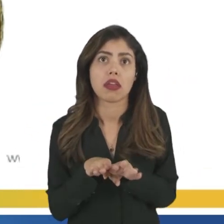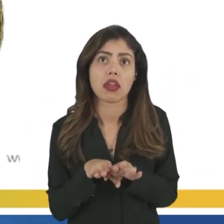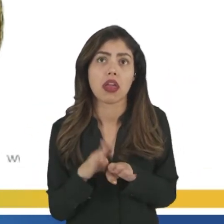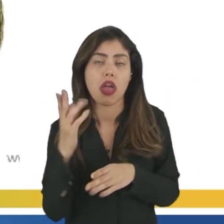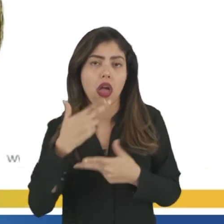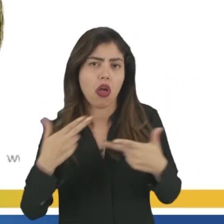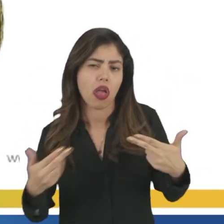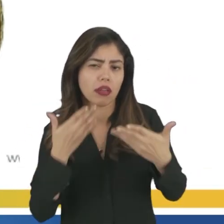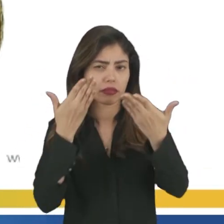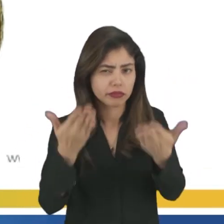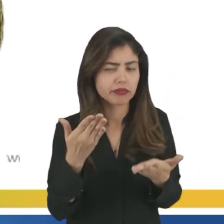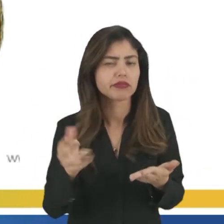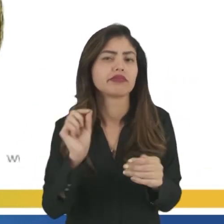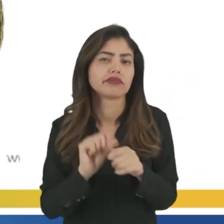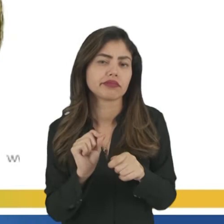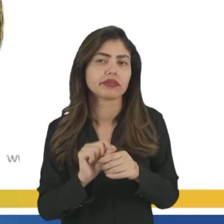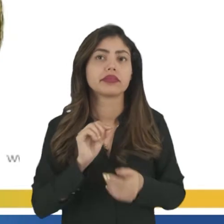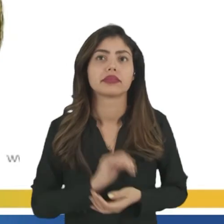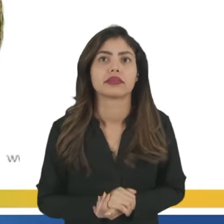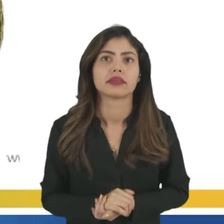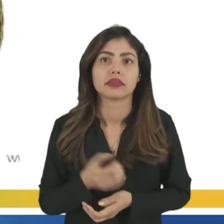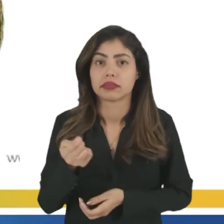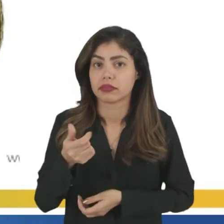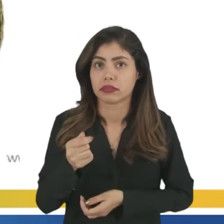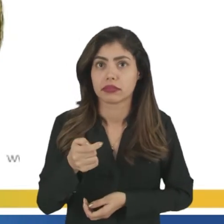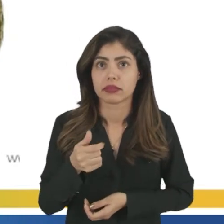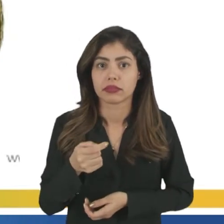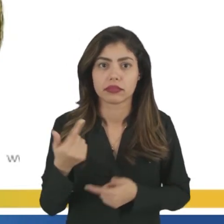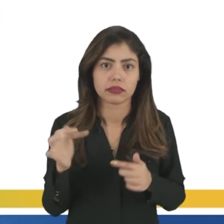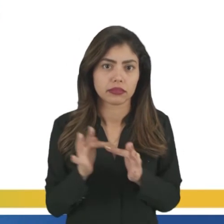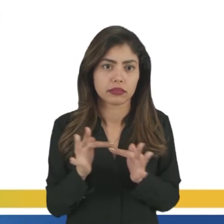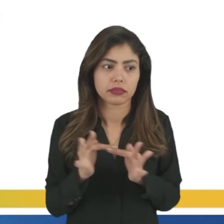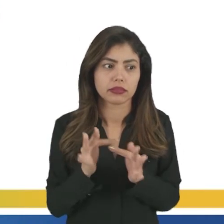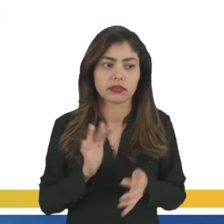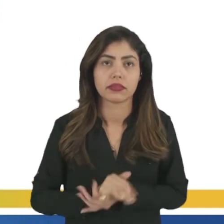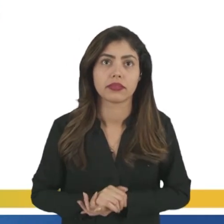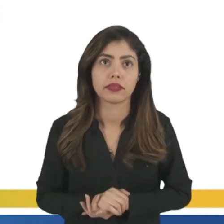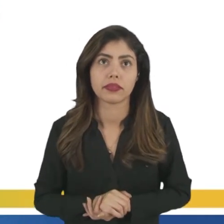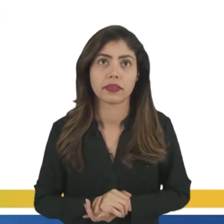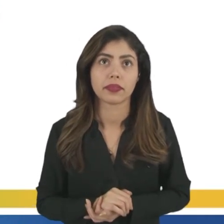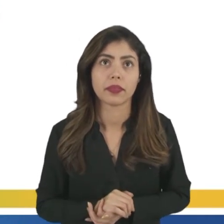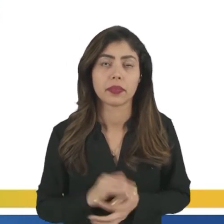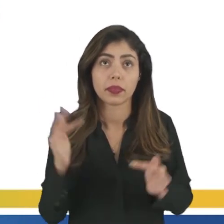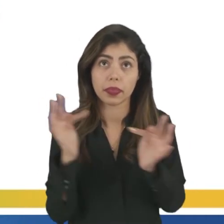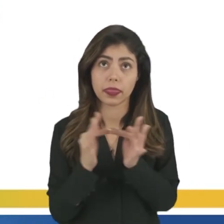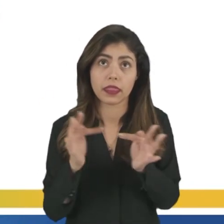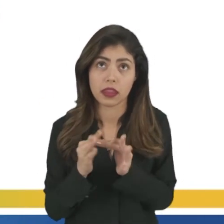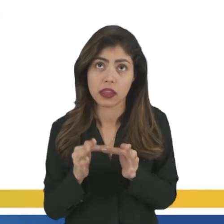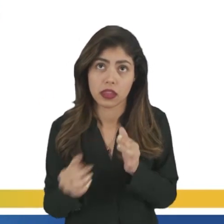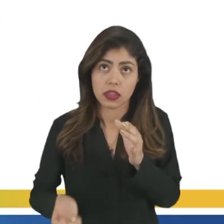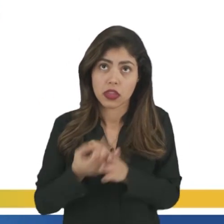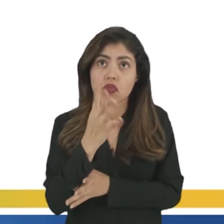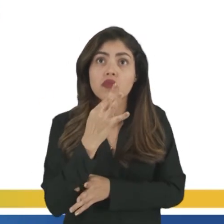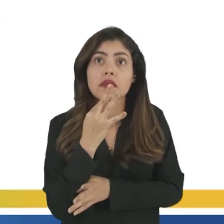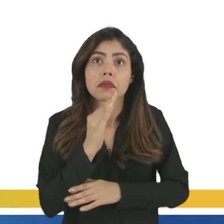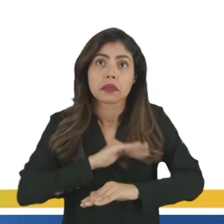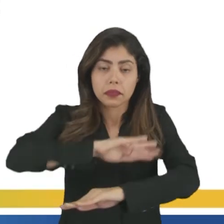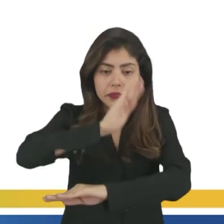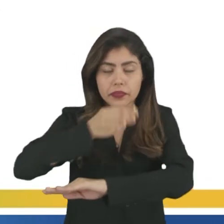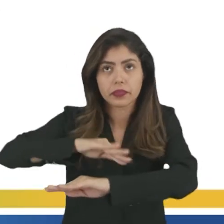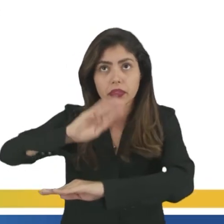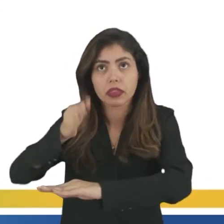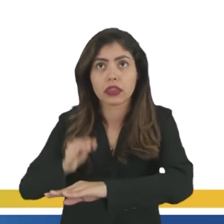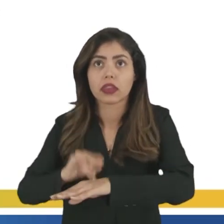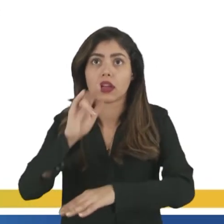aí algum desses objetos que eles produziam, tá? Inclusive aí uma moeda fenícia, né, pessoal? Os fenícios se tornaram conhecidos pelos altos relevos